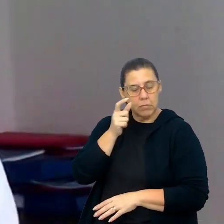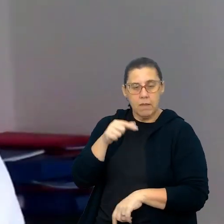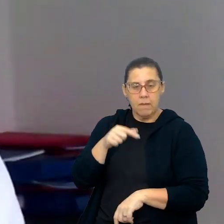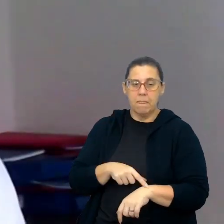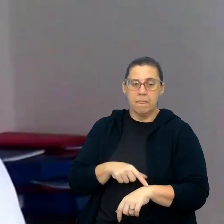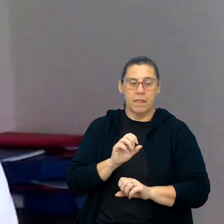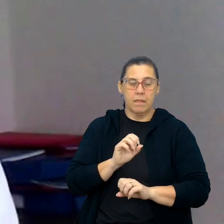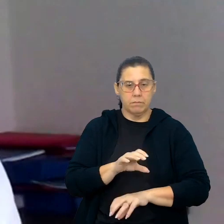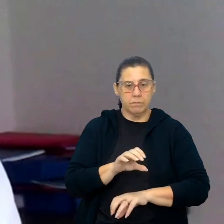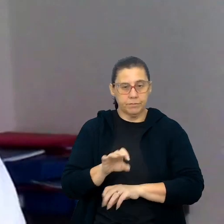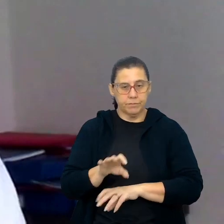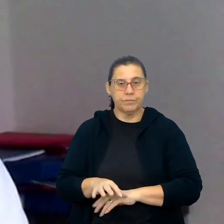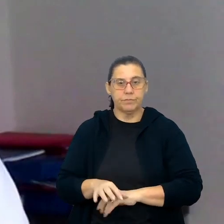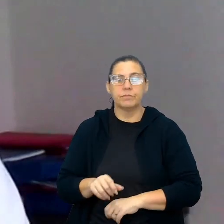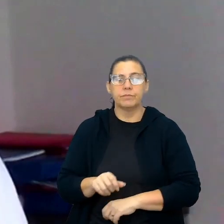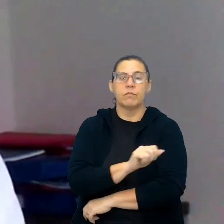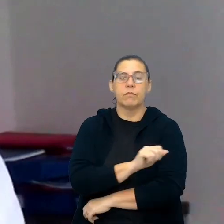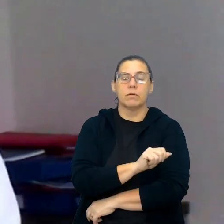trabalhar com o estudante.